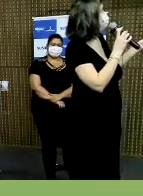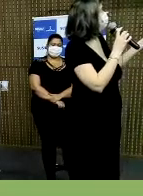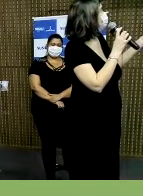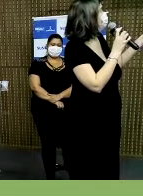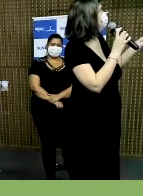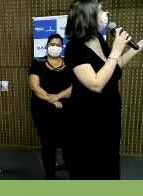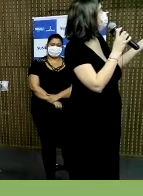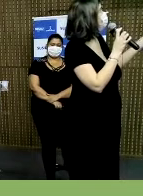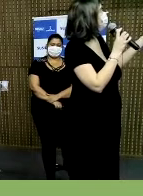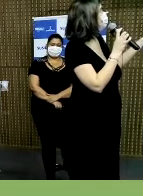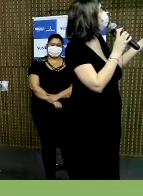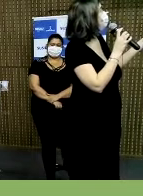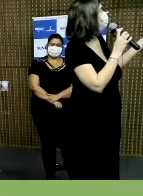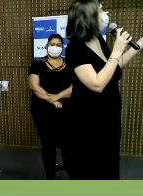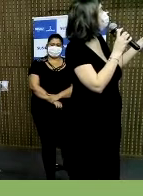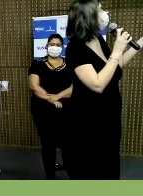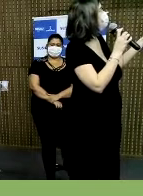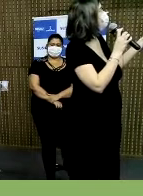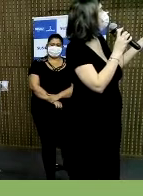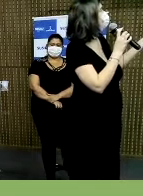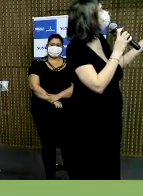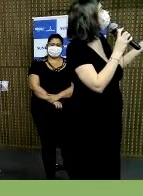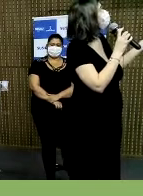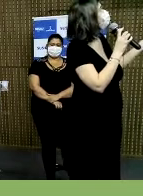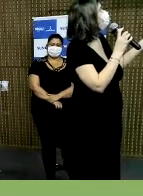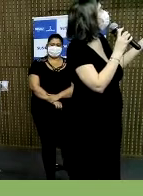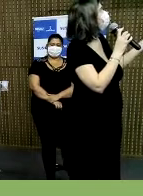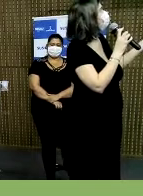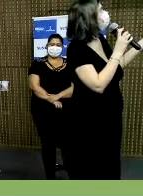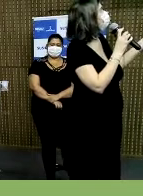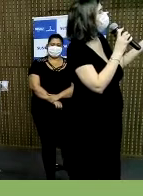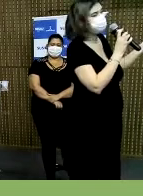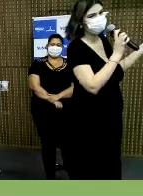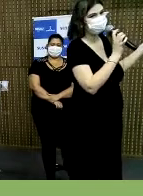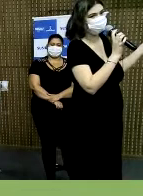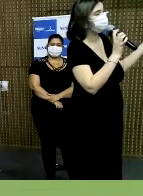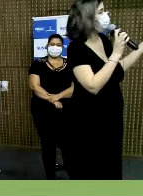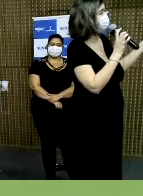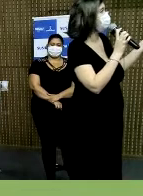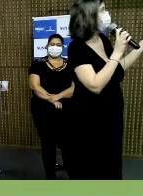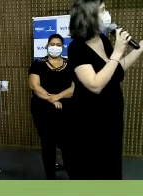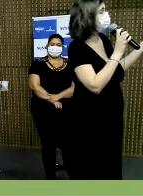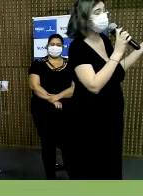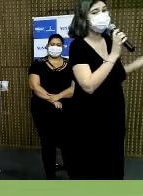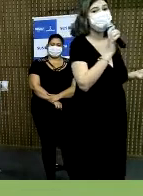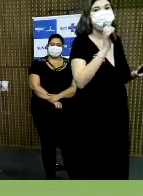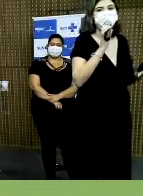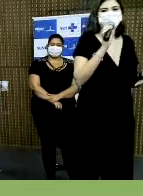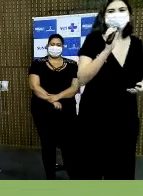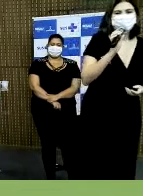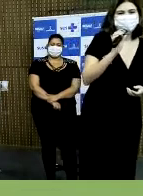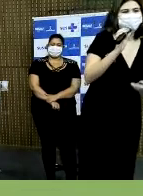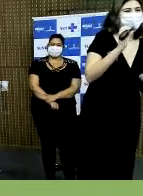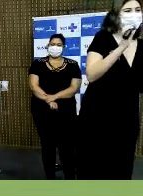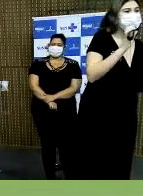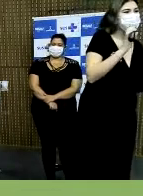nós podemos ver, por exemplo, em 2020 foi 13% apenas, em 2021 7%, 7,6%.